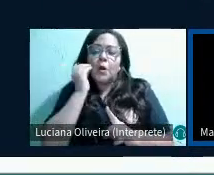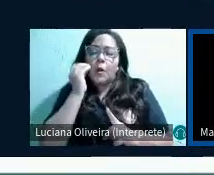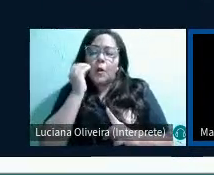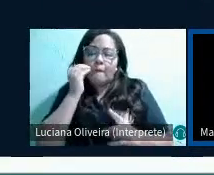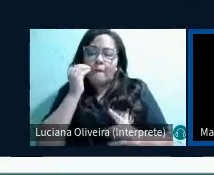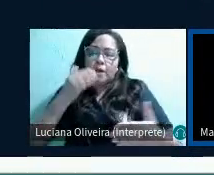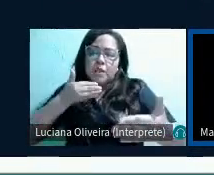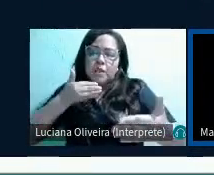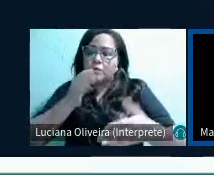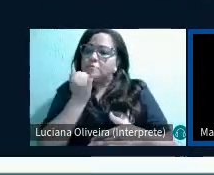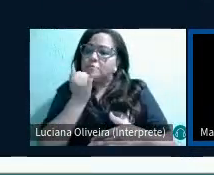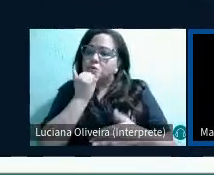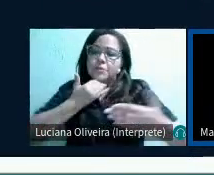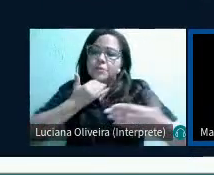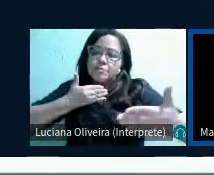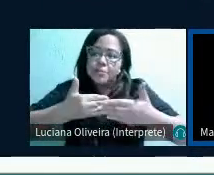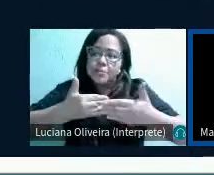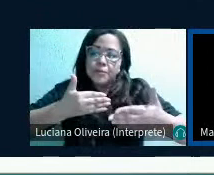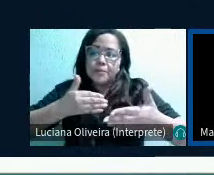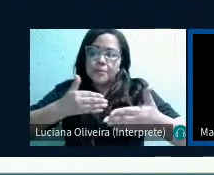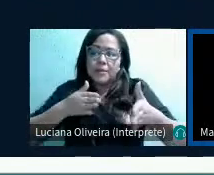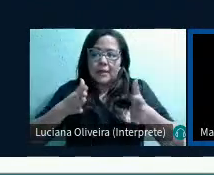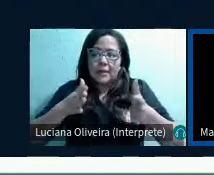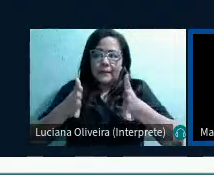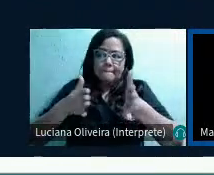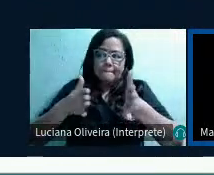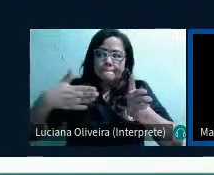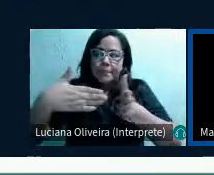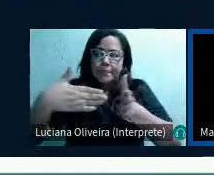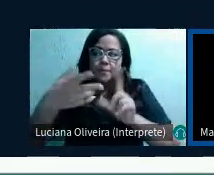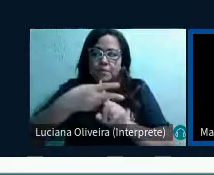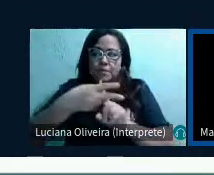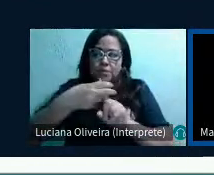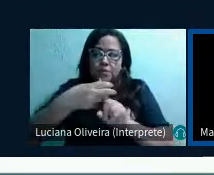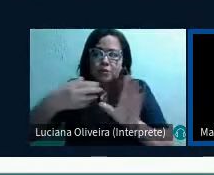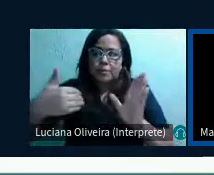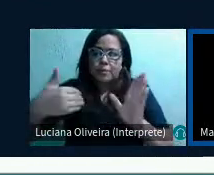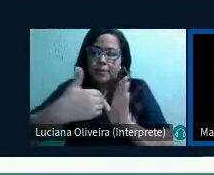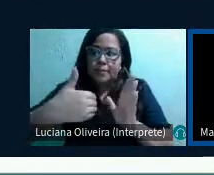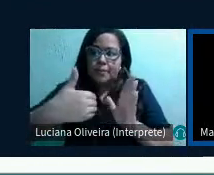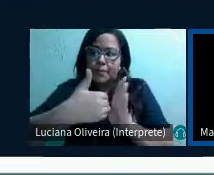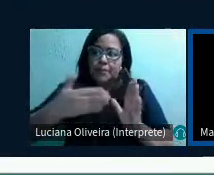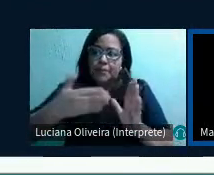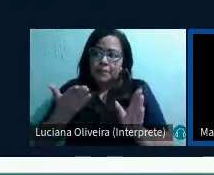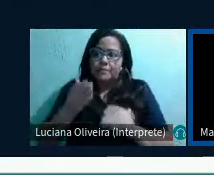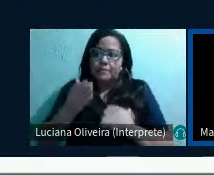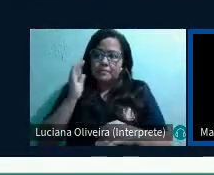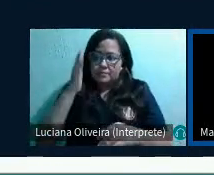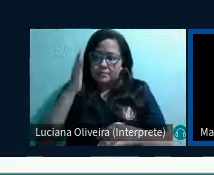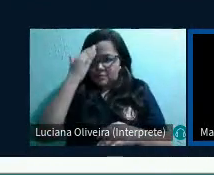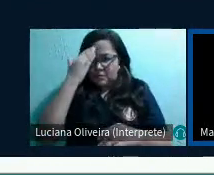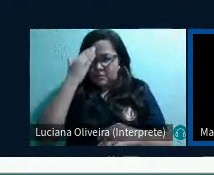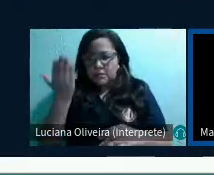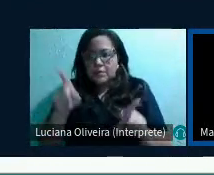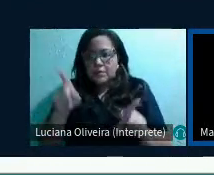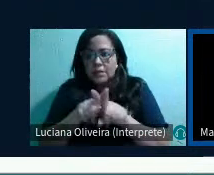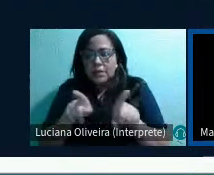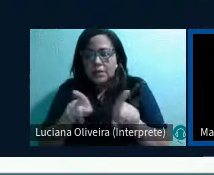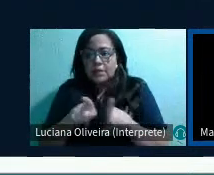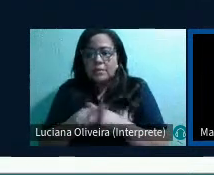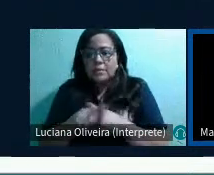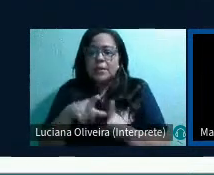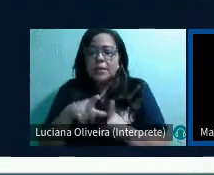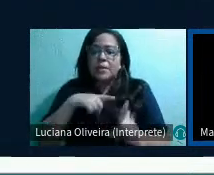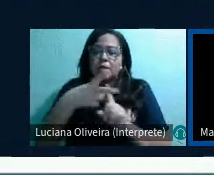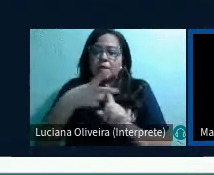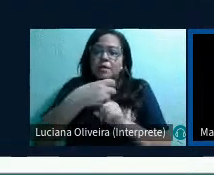coisa. O sensor infravermelho, que pode ajudar a gente a leitura a seguir